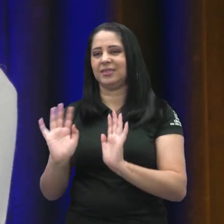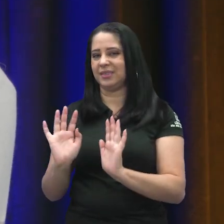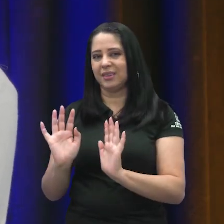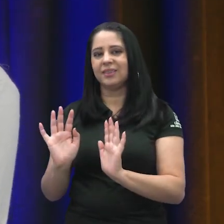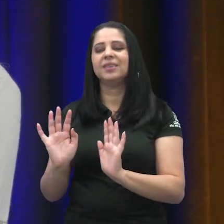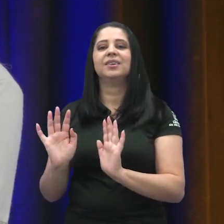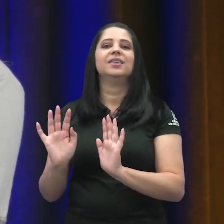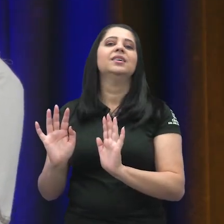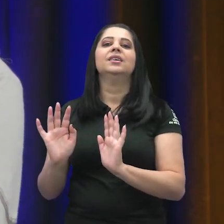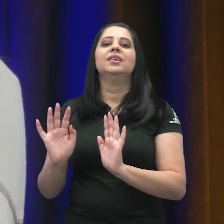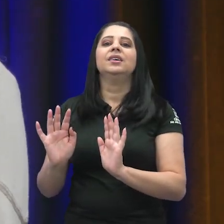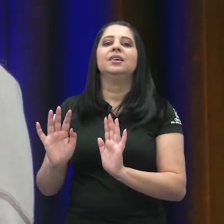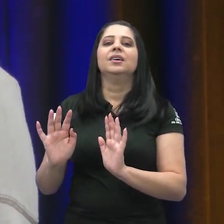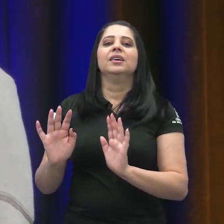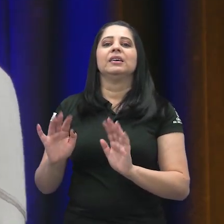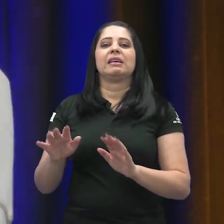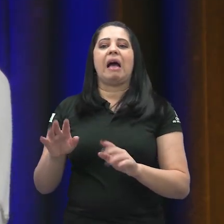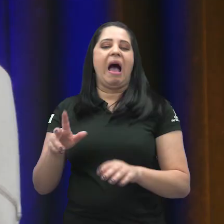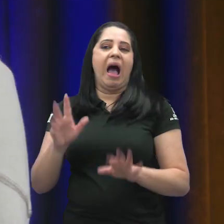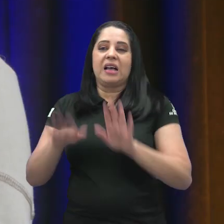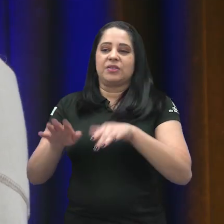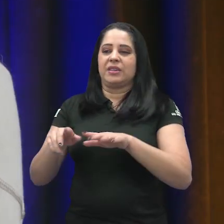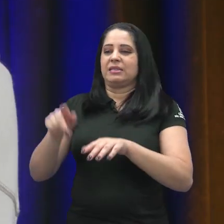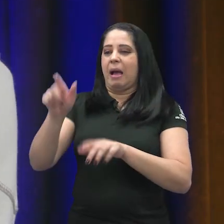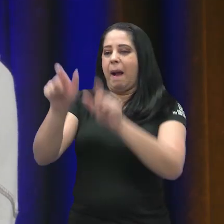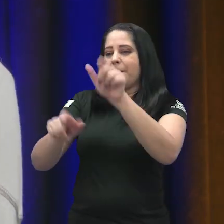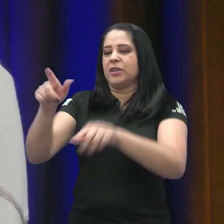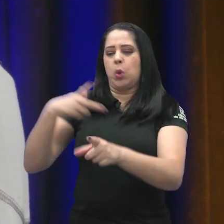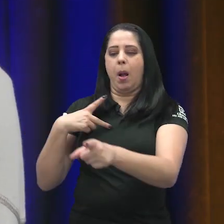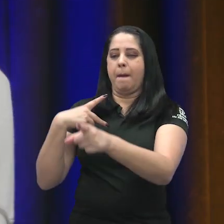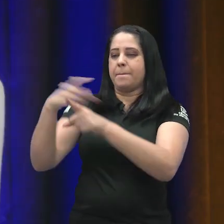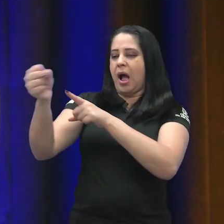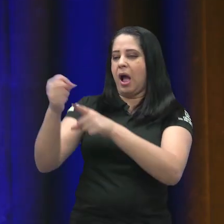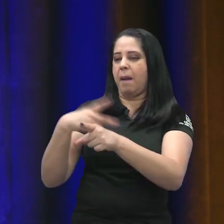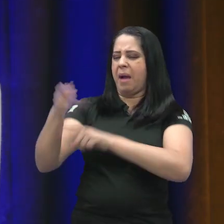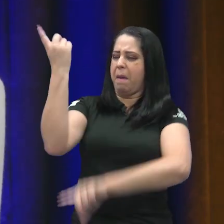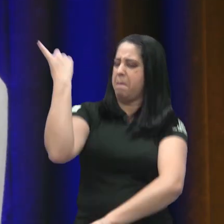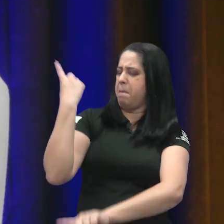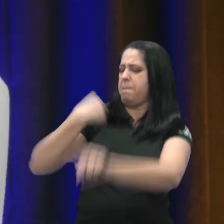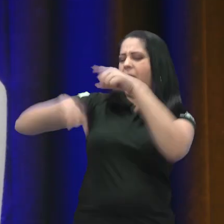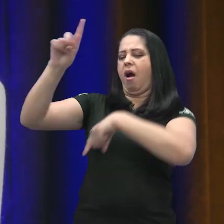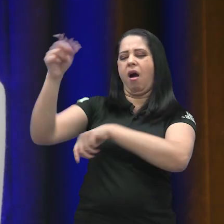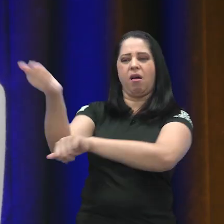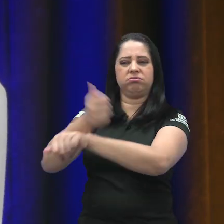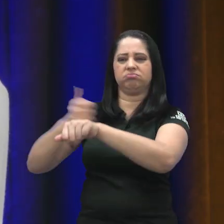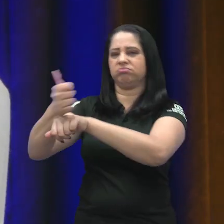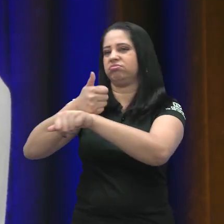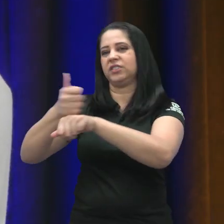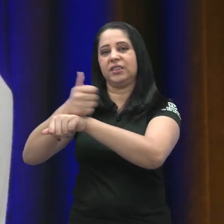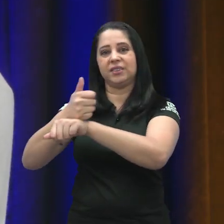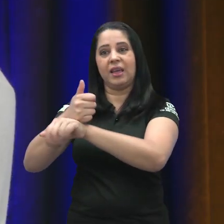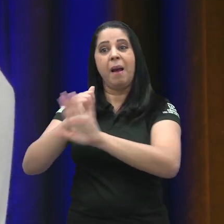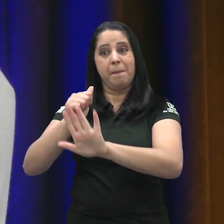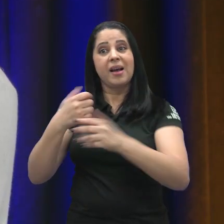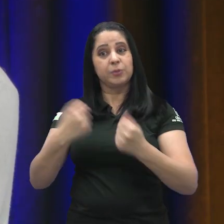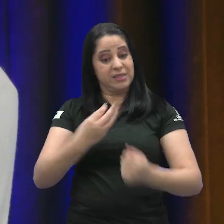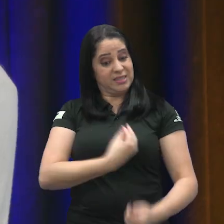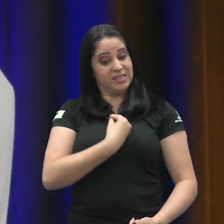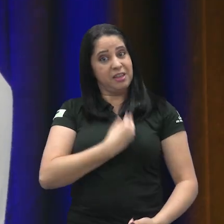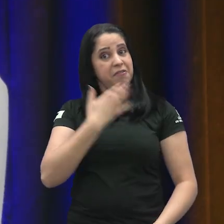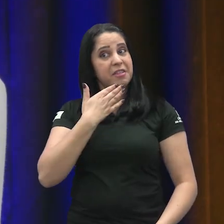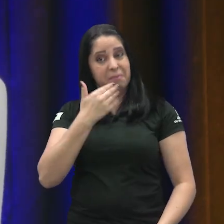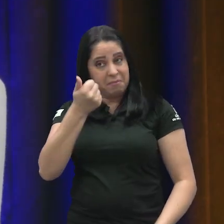grande potencial, né, com premiações, com conquistas, mas se tornando uma pessoa que busca aí